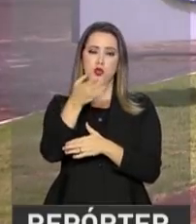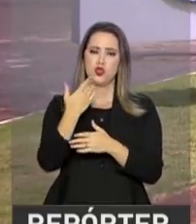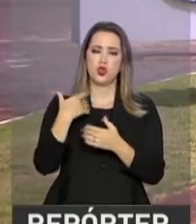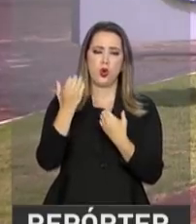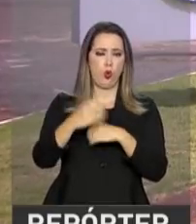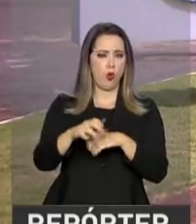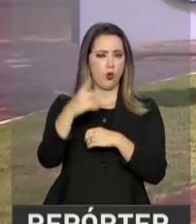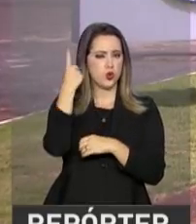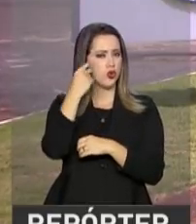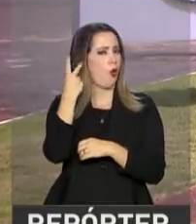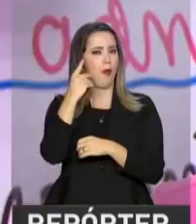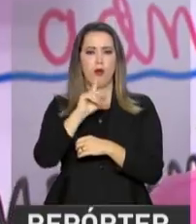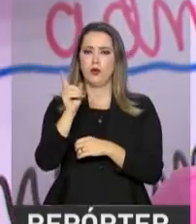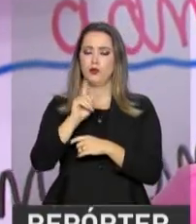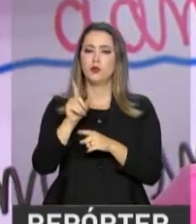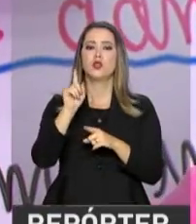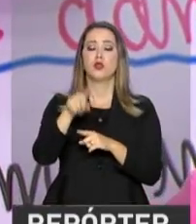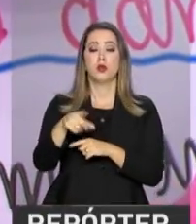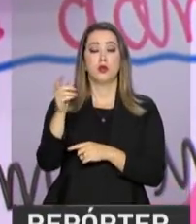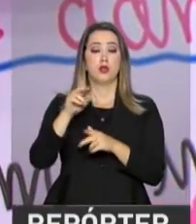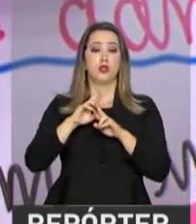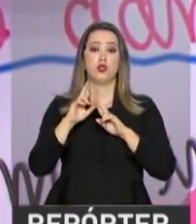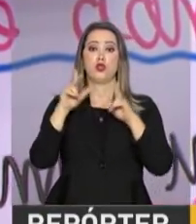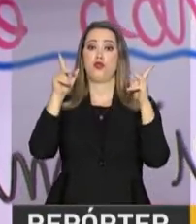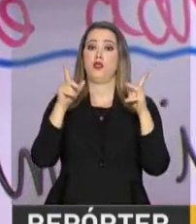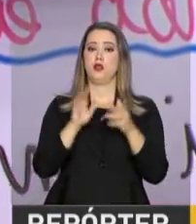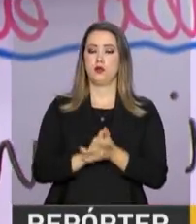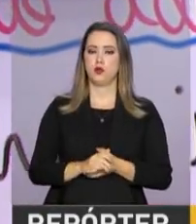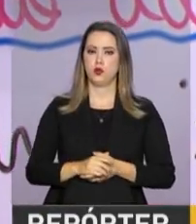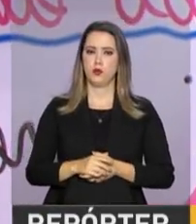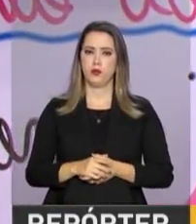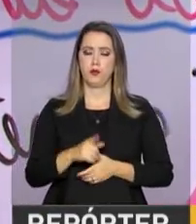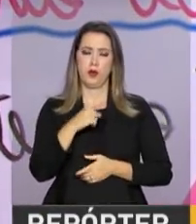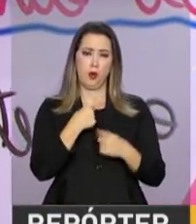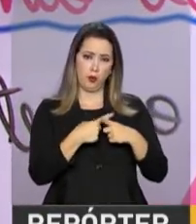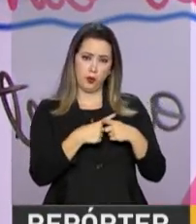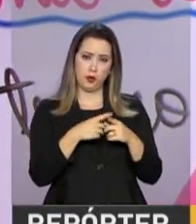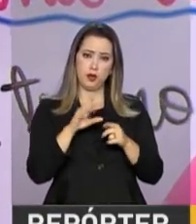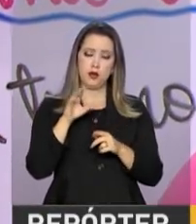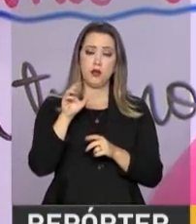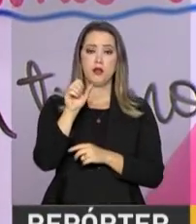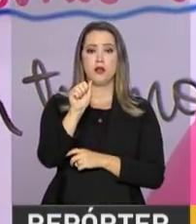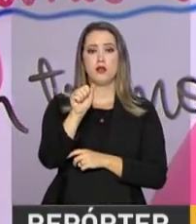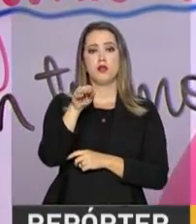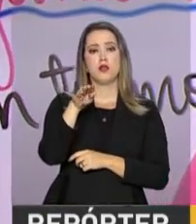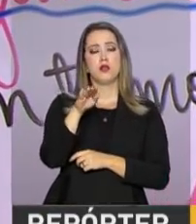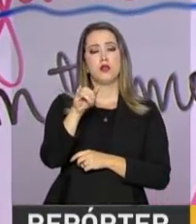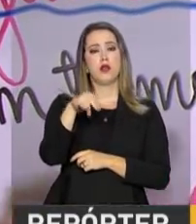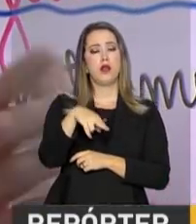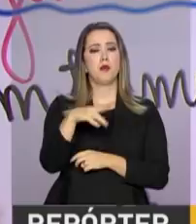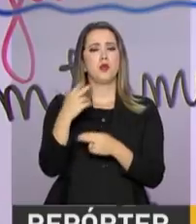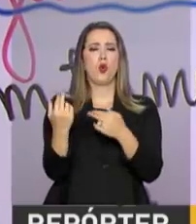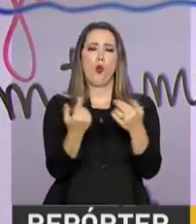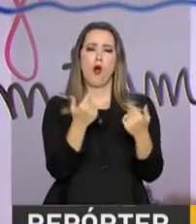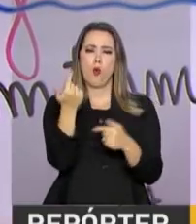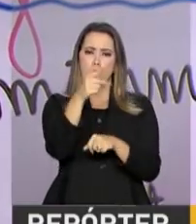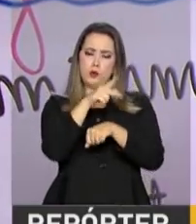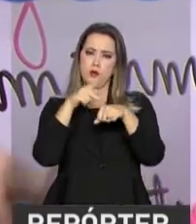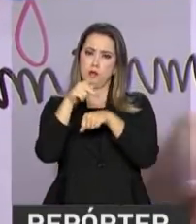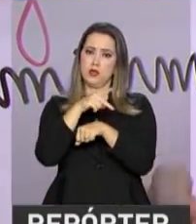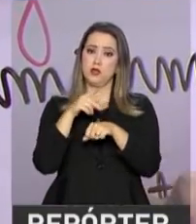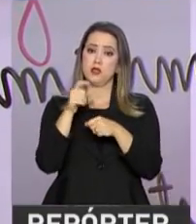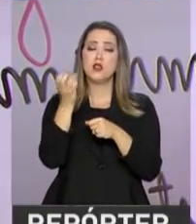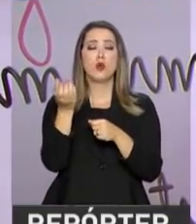comum exigiria um concurso diferente porque abriu na verdade ela gostaria de fazer gol estava estados unidos faz inglaterra de